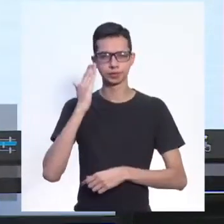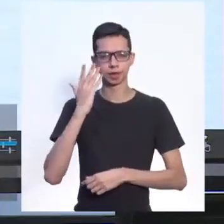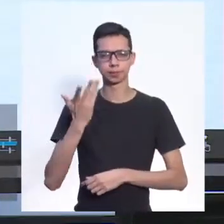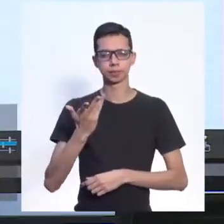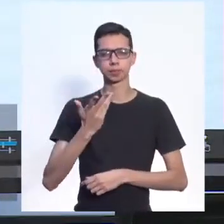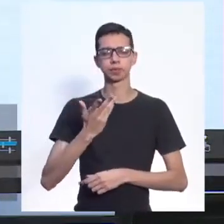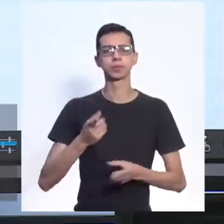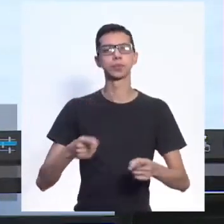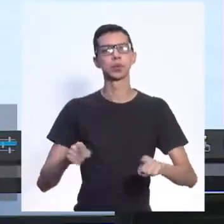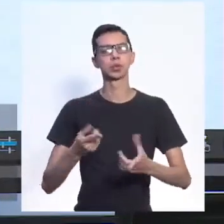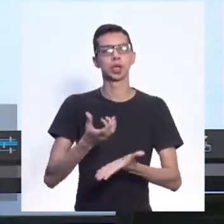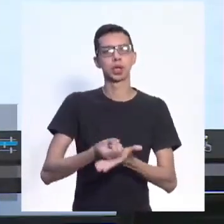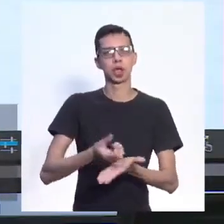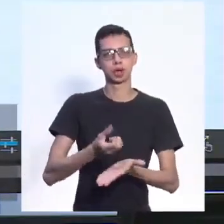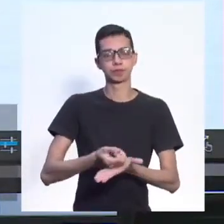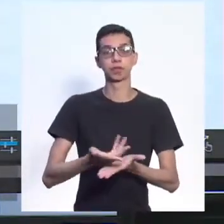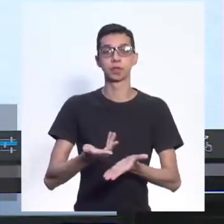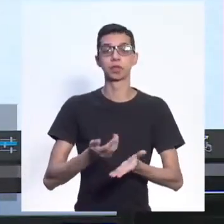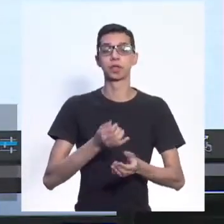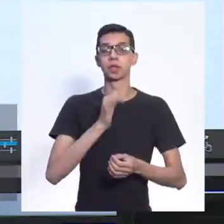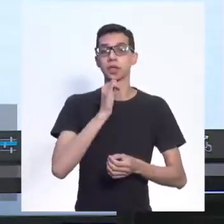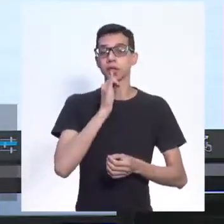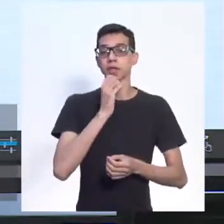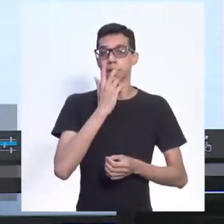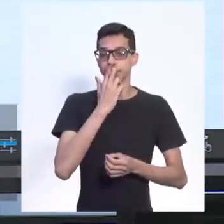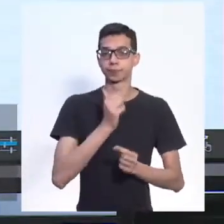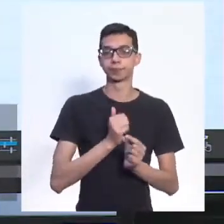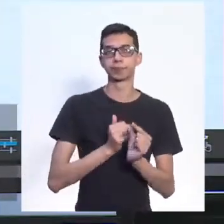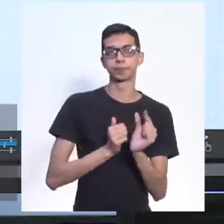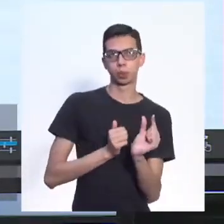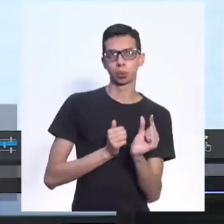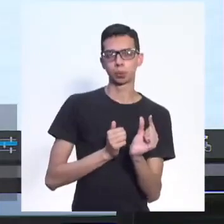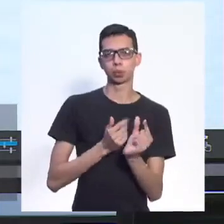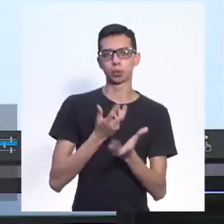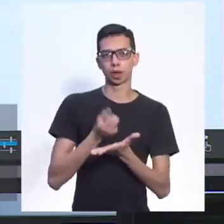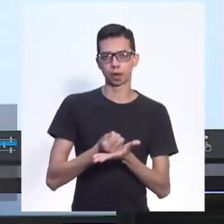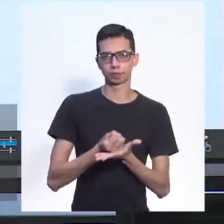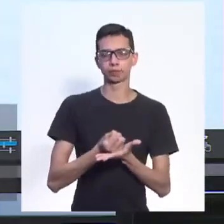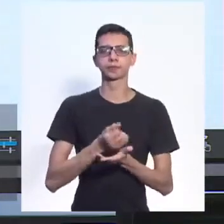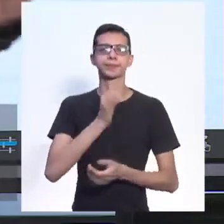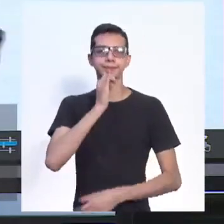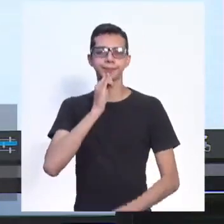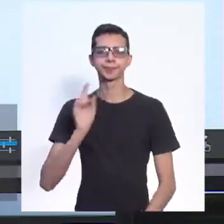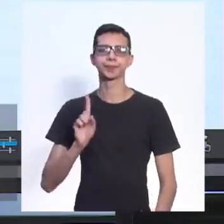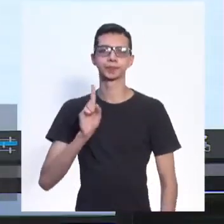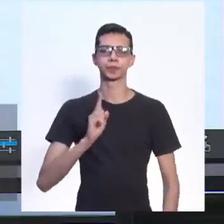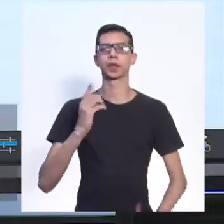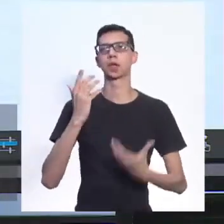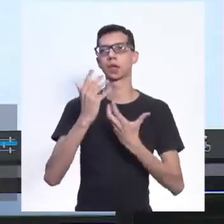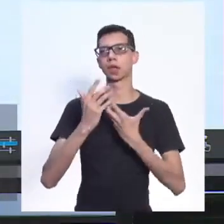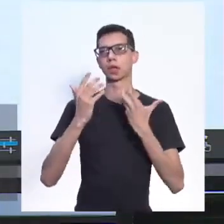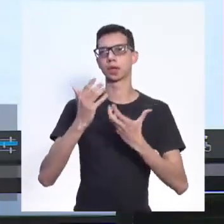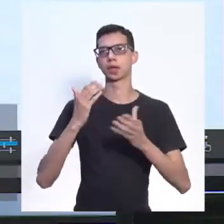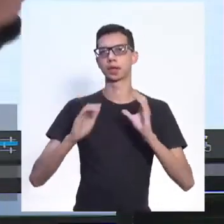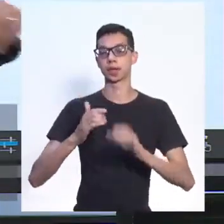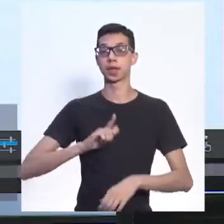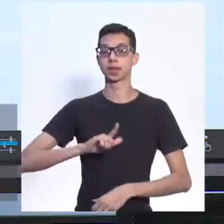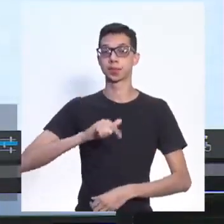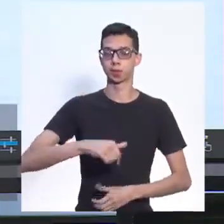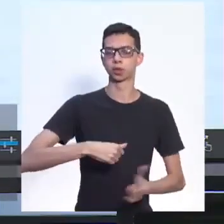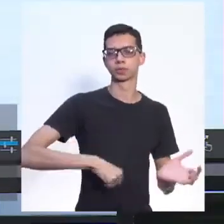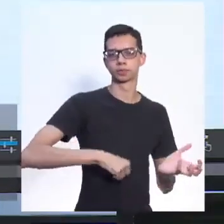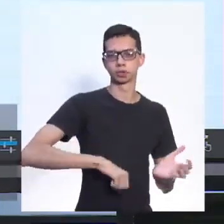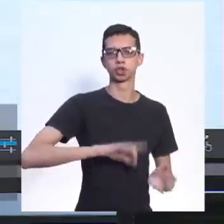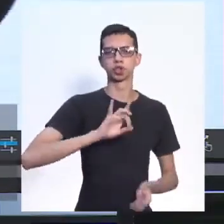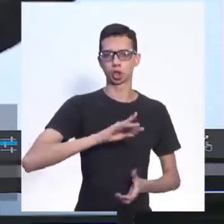todas as músicas elas são gravadas em pequenas partes, em separado. Então, primeiro vai lá, o cantor grava a parte dele. Depois vai o guitarrista grava a parte